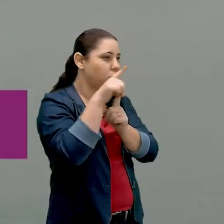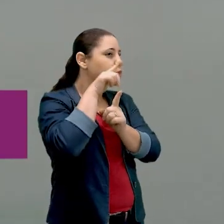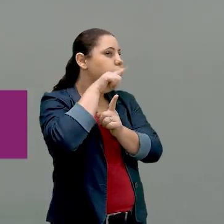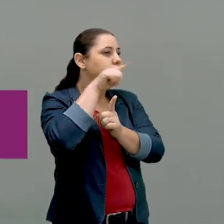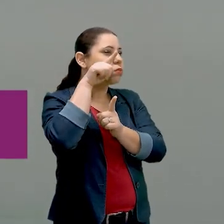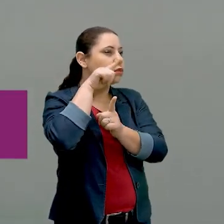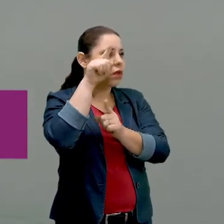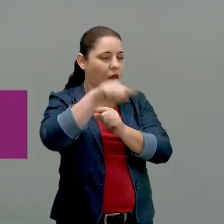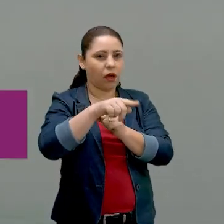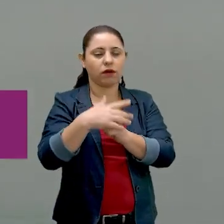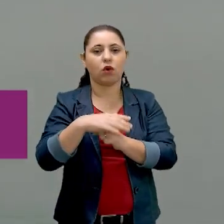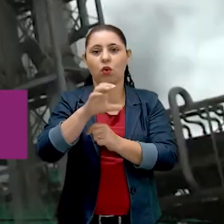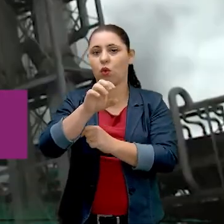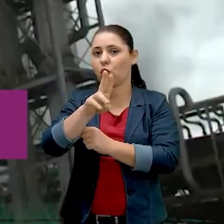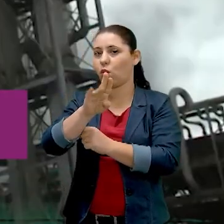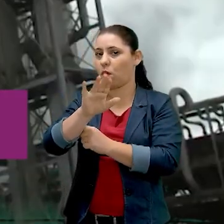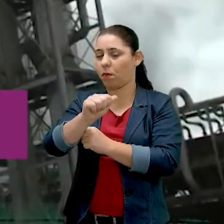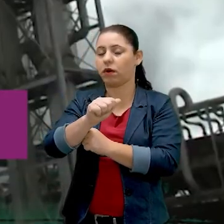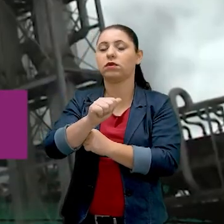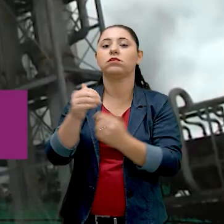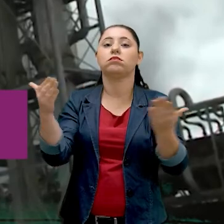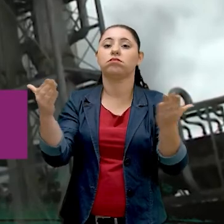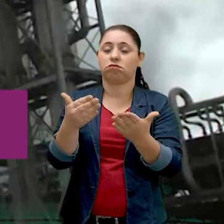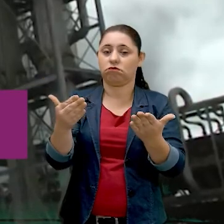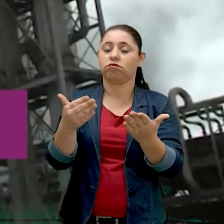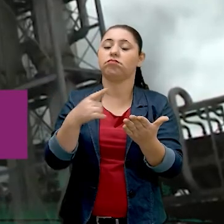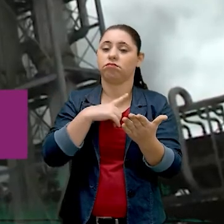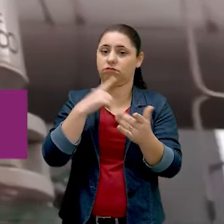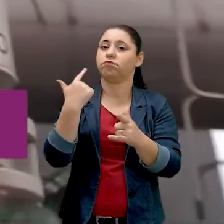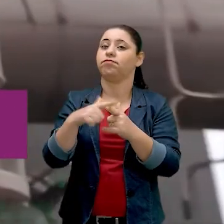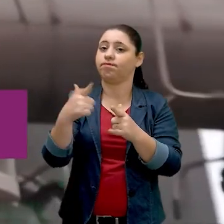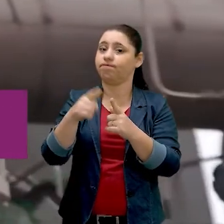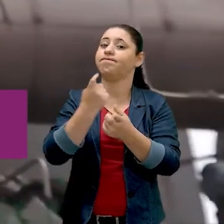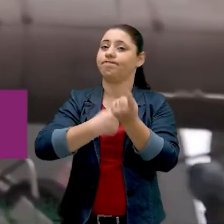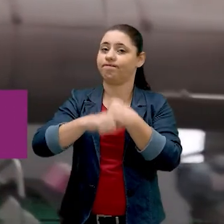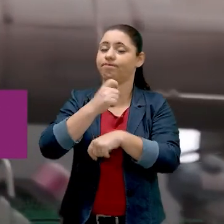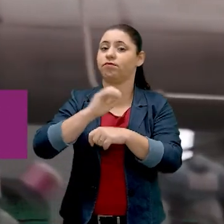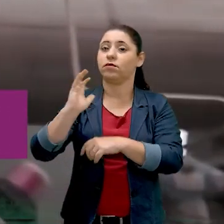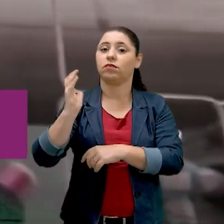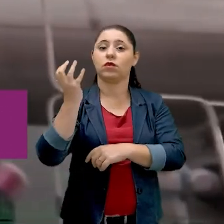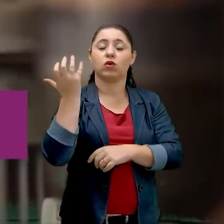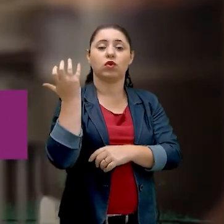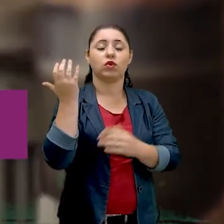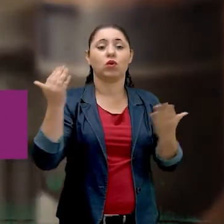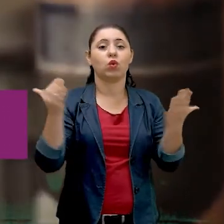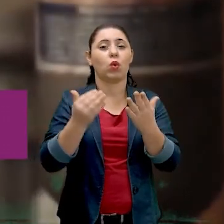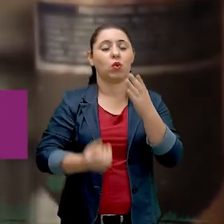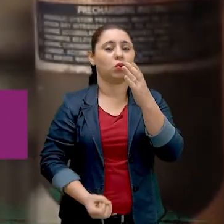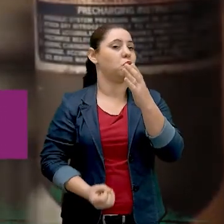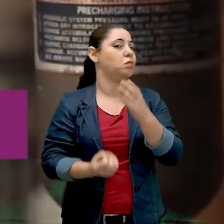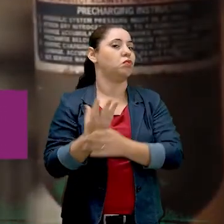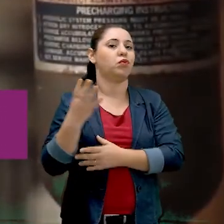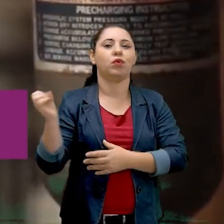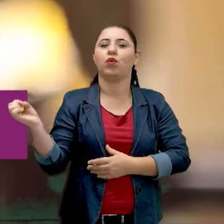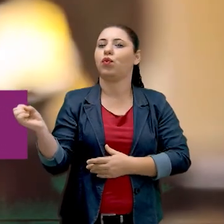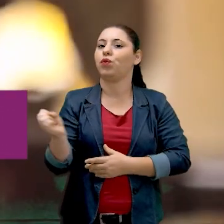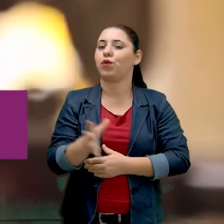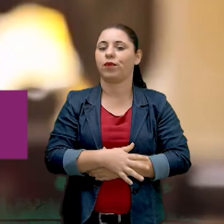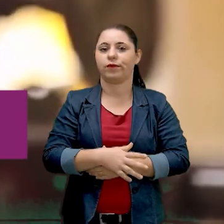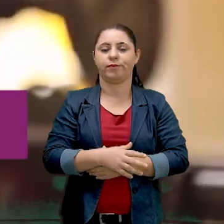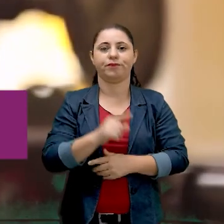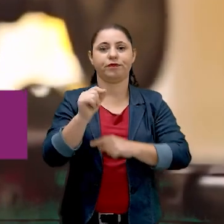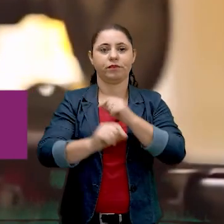Unidos. Vai haver um embargo econômico, até hoje Cuba sofre esse embargo econômico. O que acontece com a Rússia é algo inédito nos